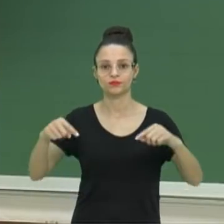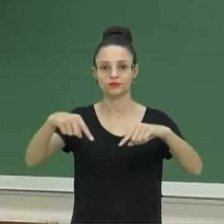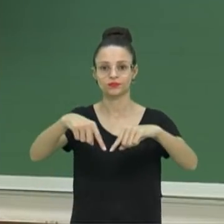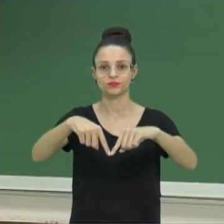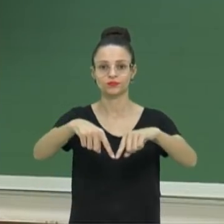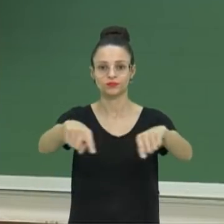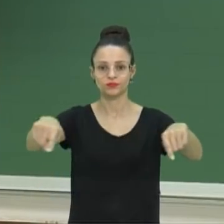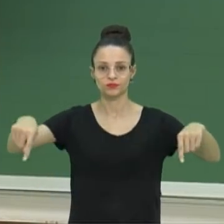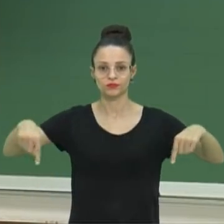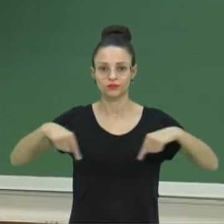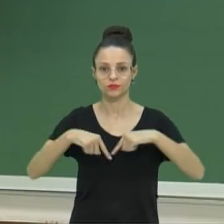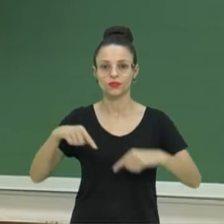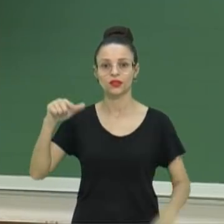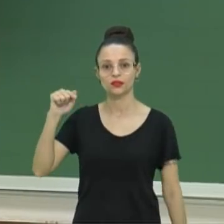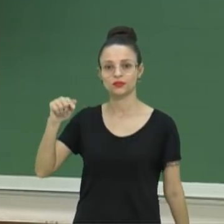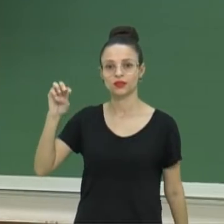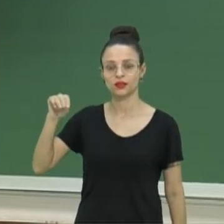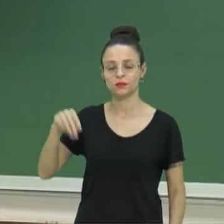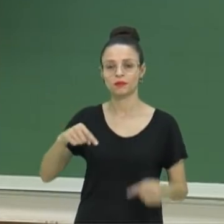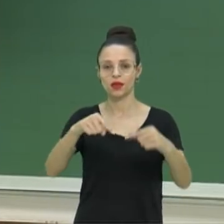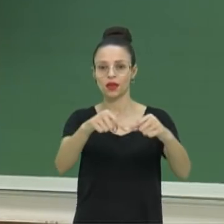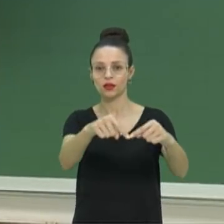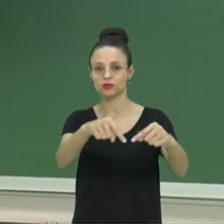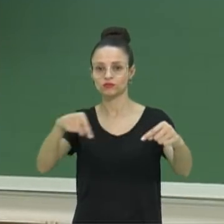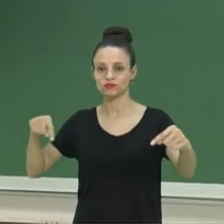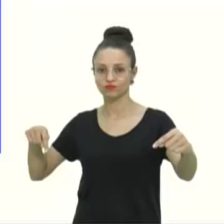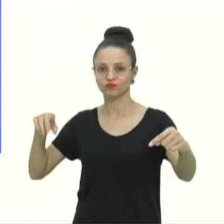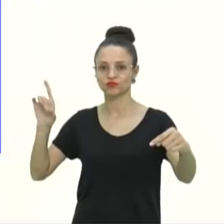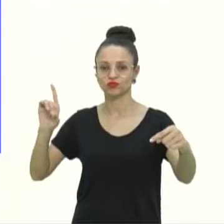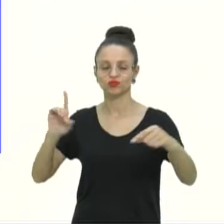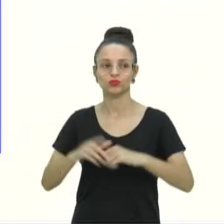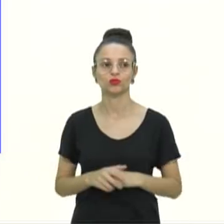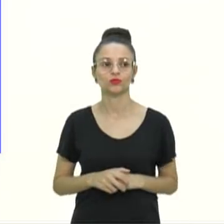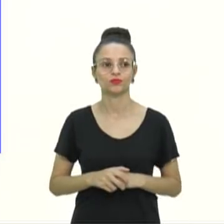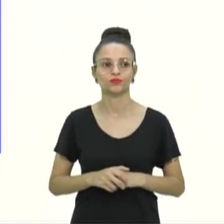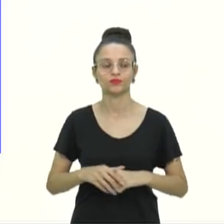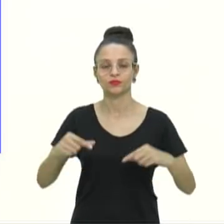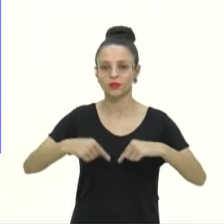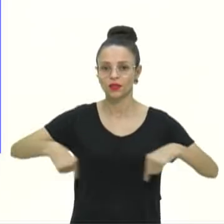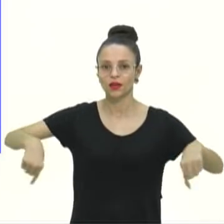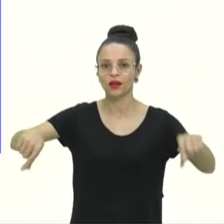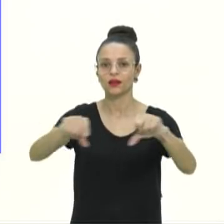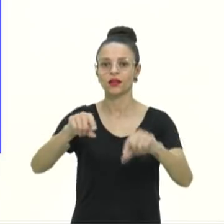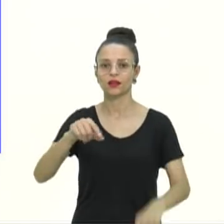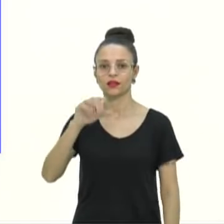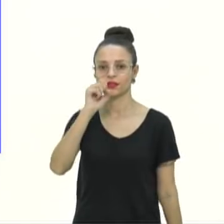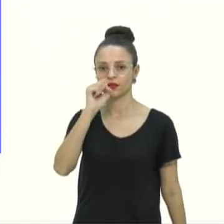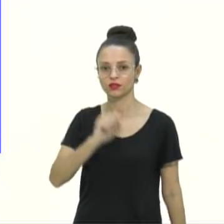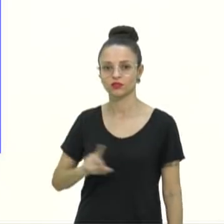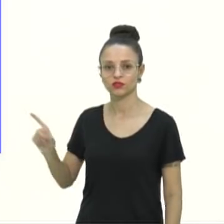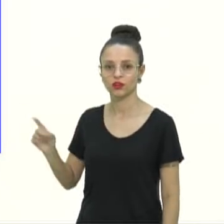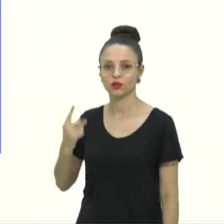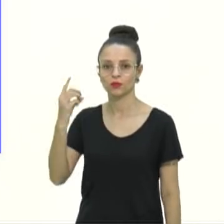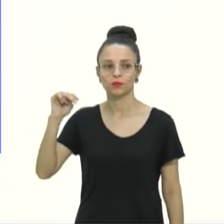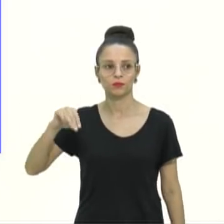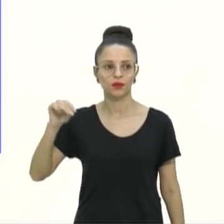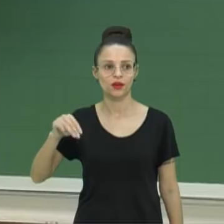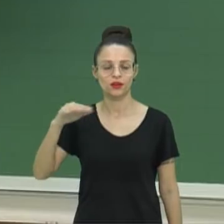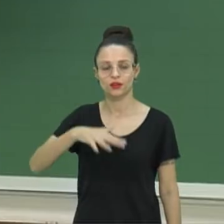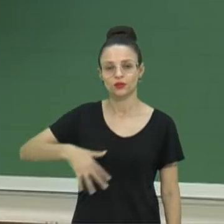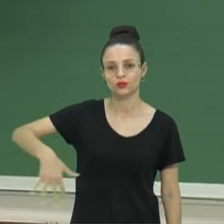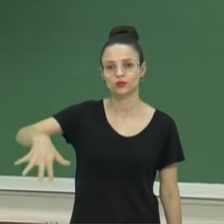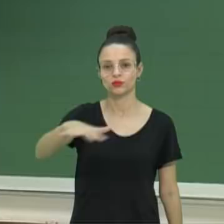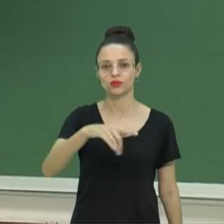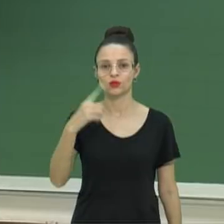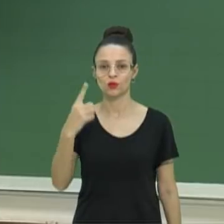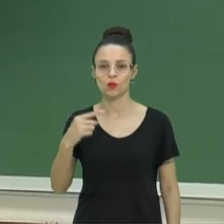de 7 metros de diâmetro, área de segurança de 1 metro, né? É a faixa final aqui de 1 metro, né, e a área de segurança de 1,5